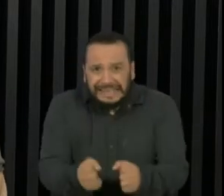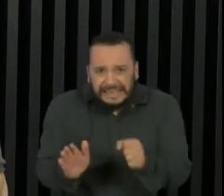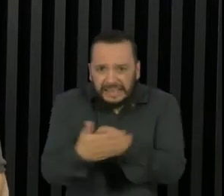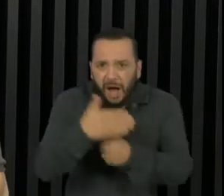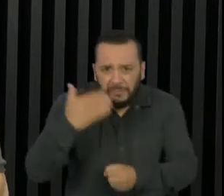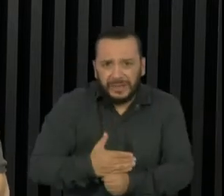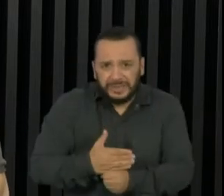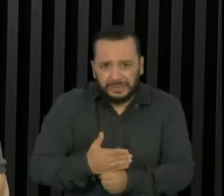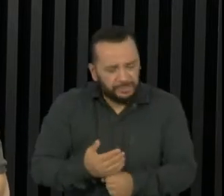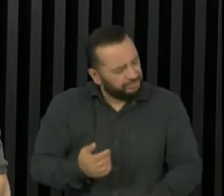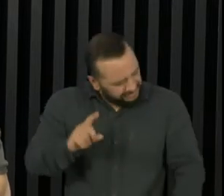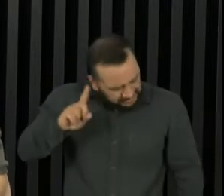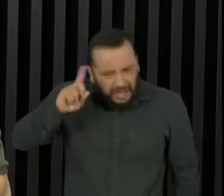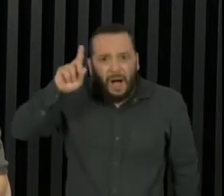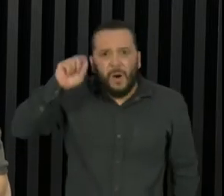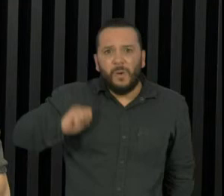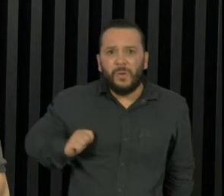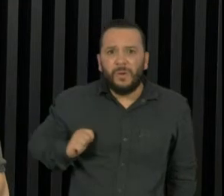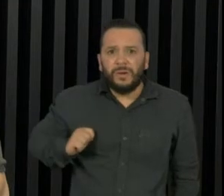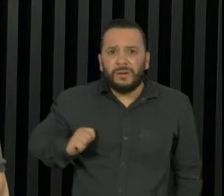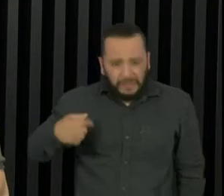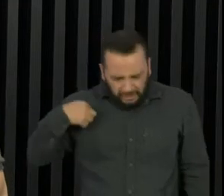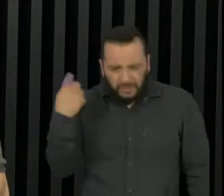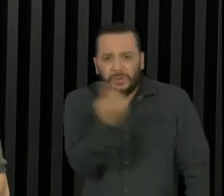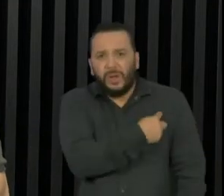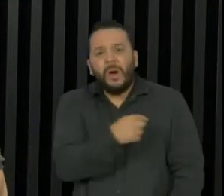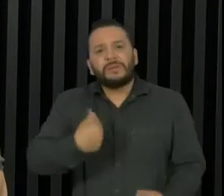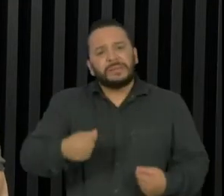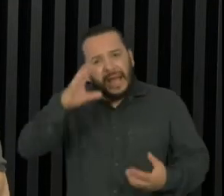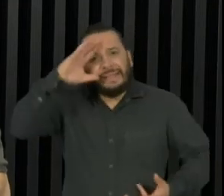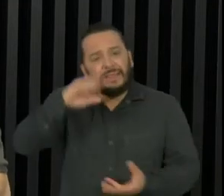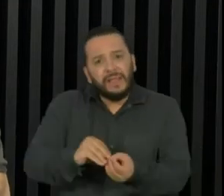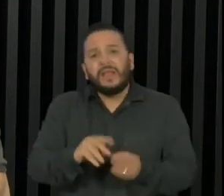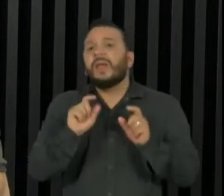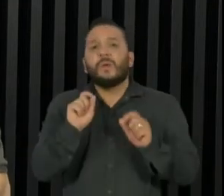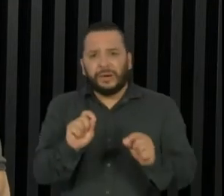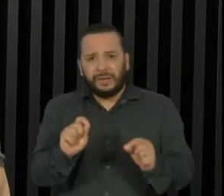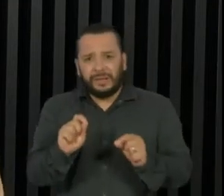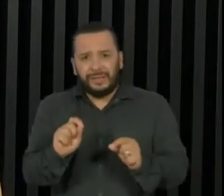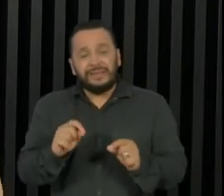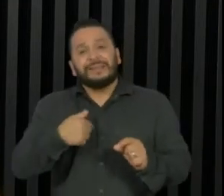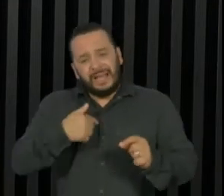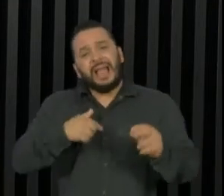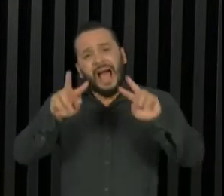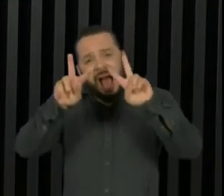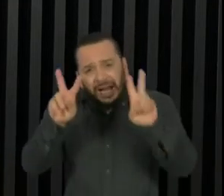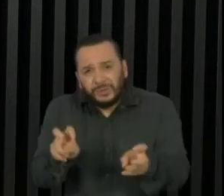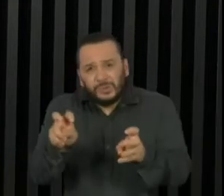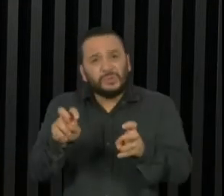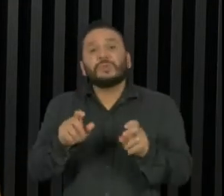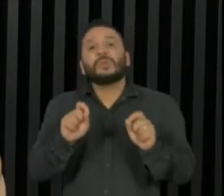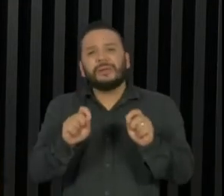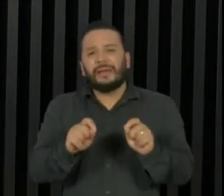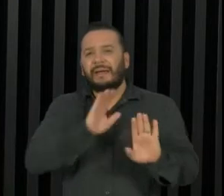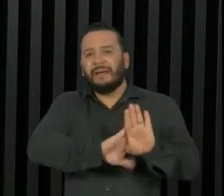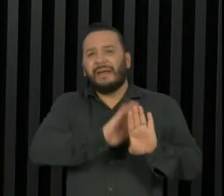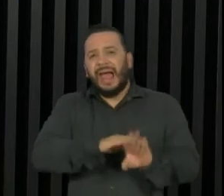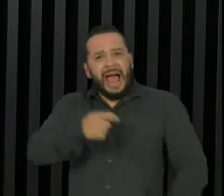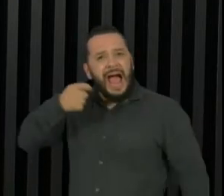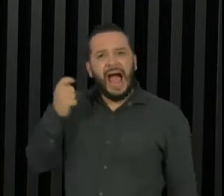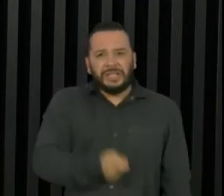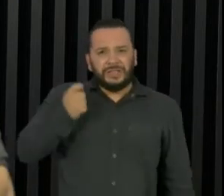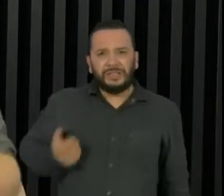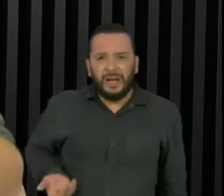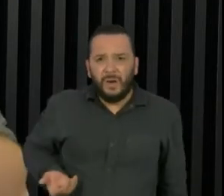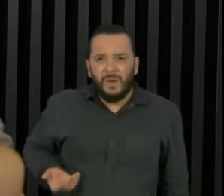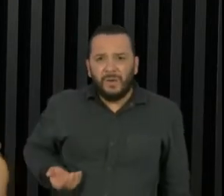É exatamente essa questão que a gente precisa entender. A gente está lidando com um assunto extremamente radical, onde a gente não está falando